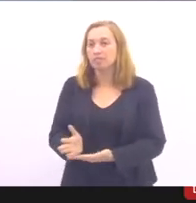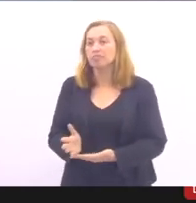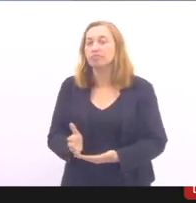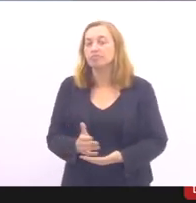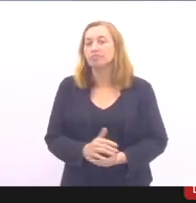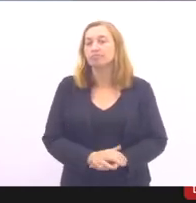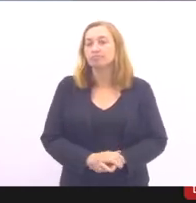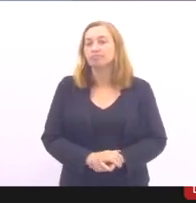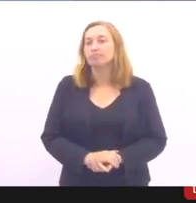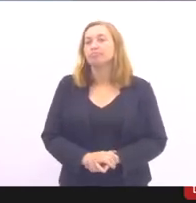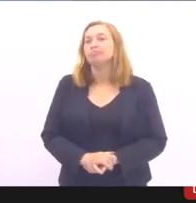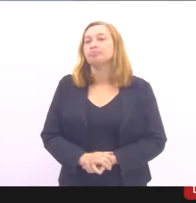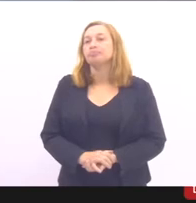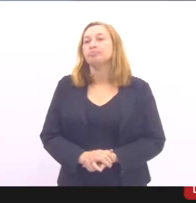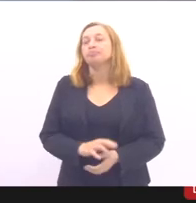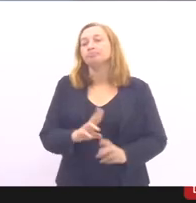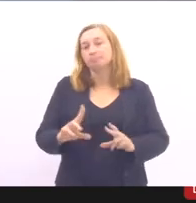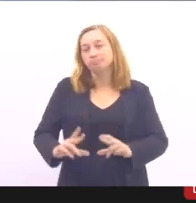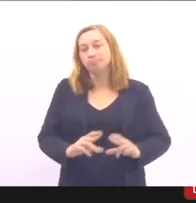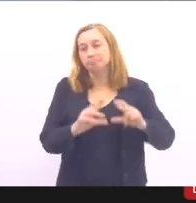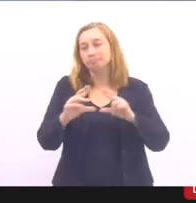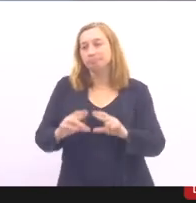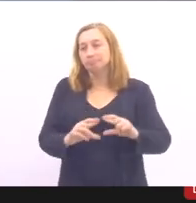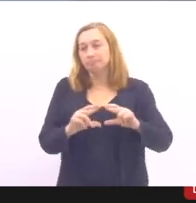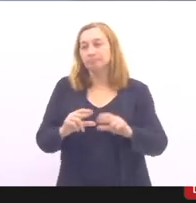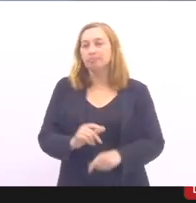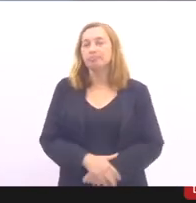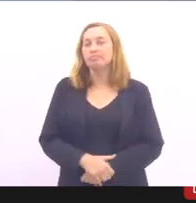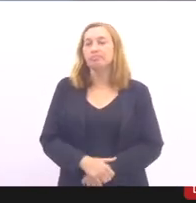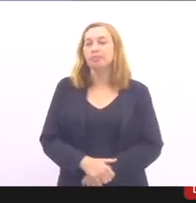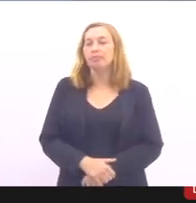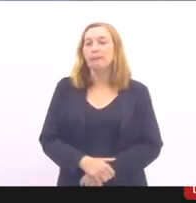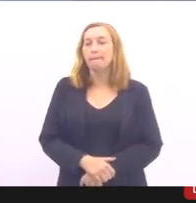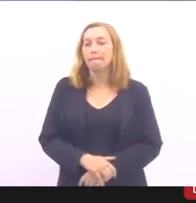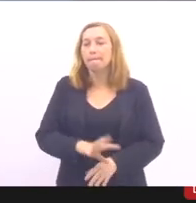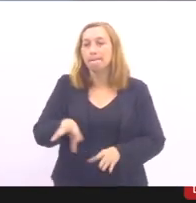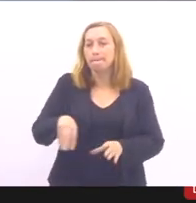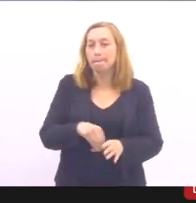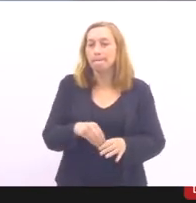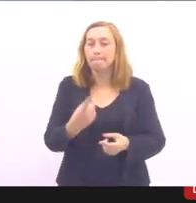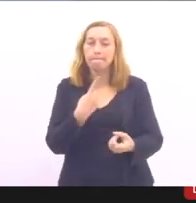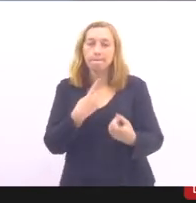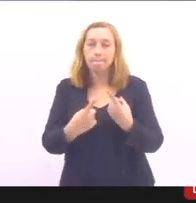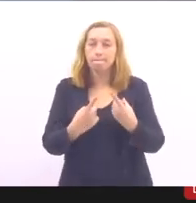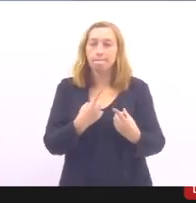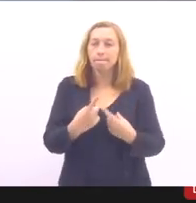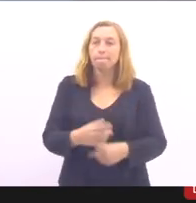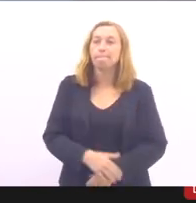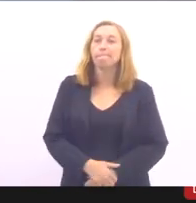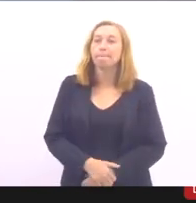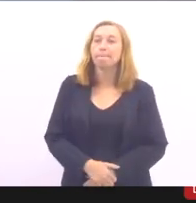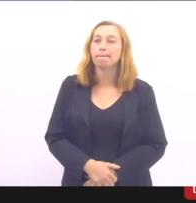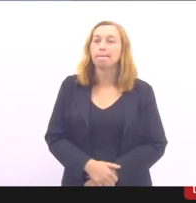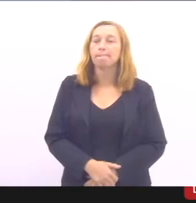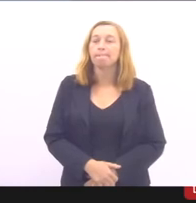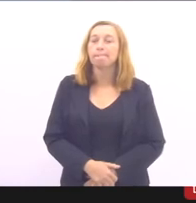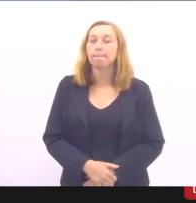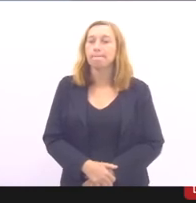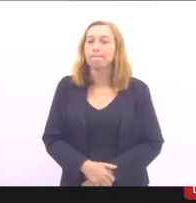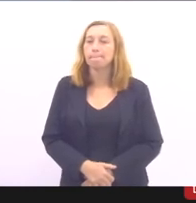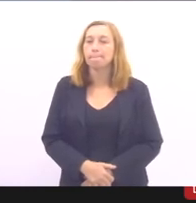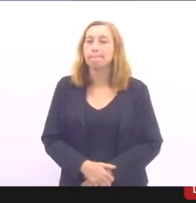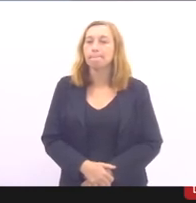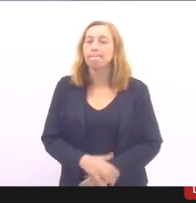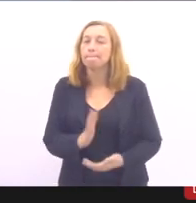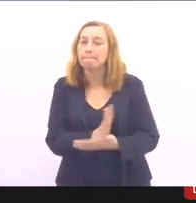socioprodutiva na cadeia de reciclagem. E dentro desse canal de diálogo, a gente está estabelecendo